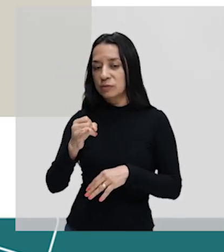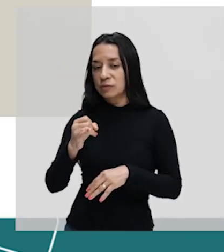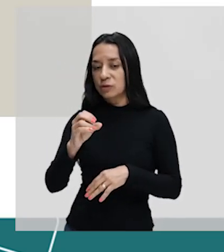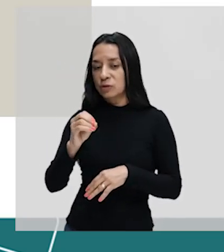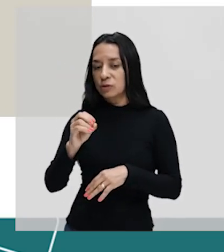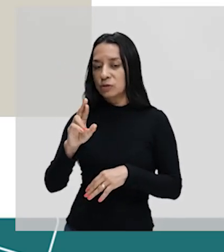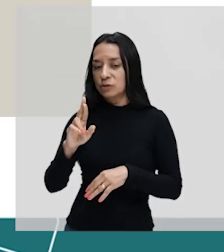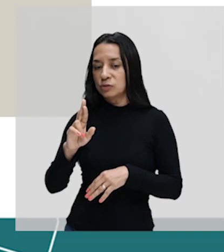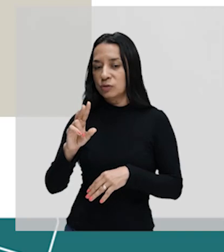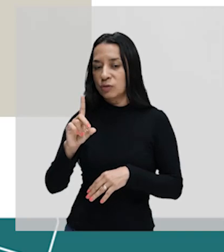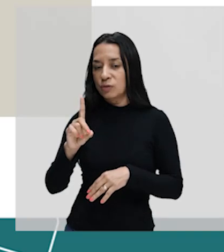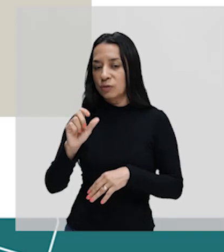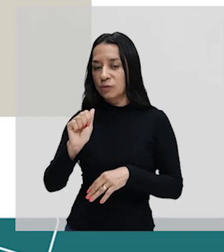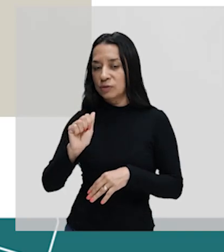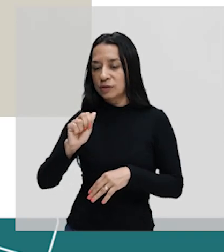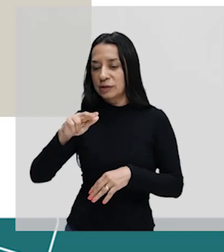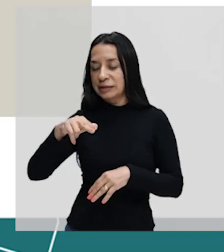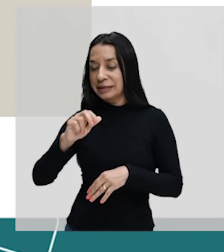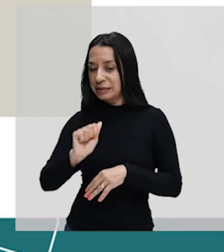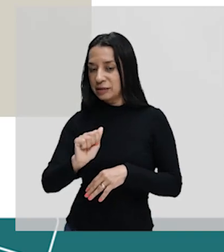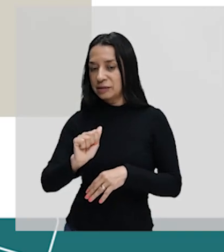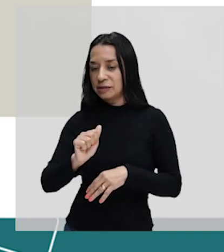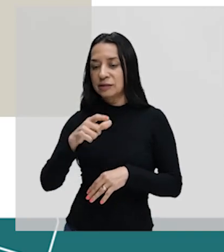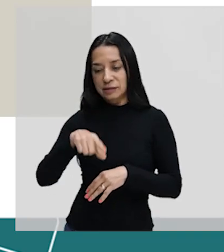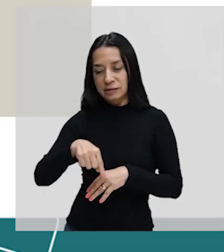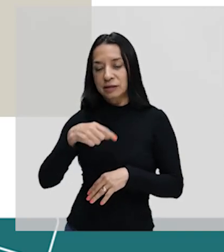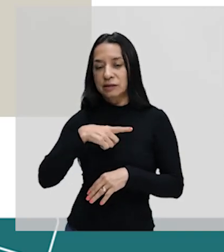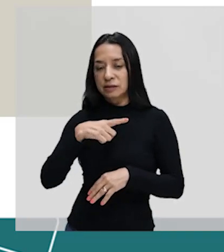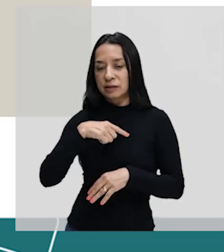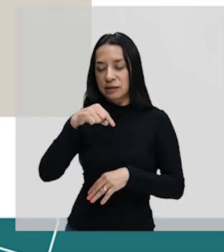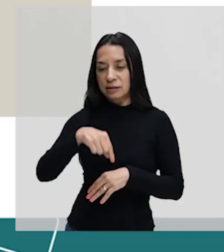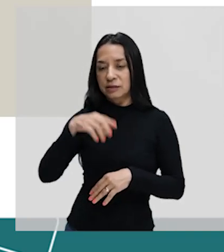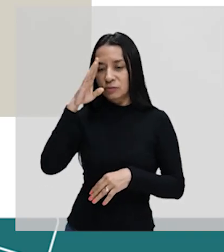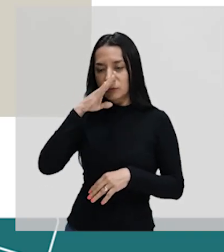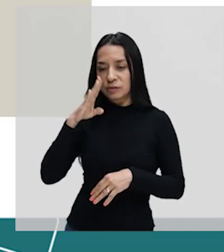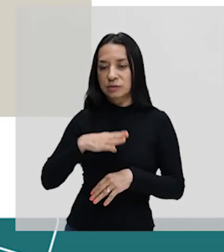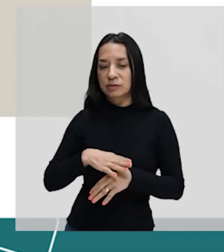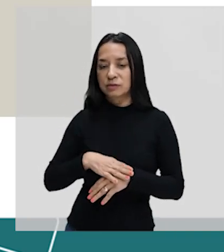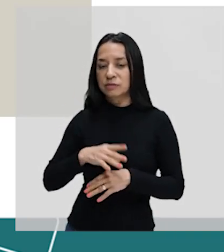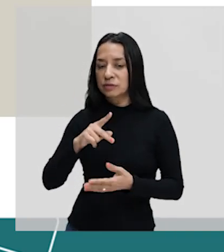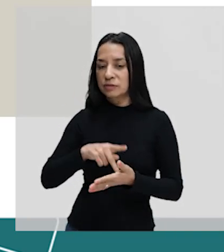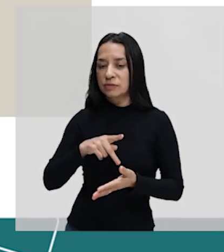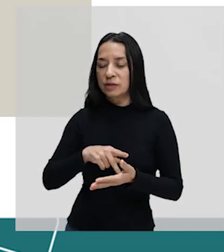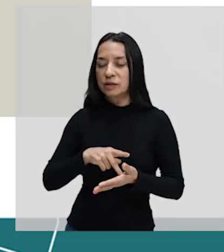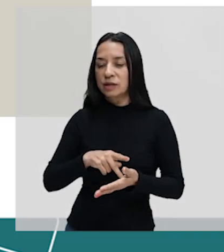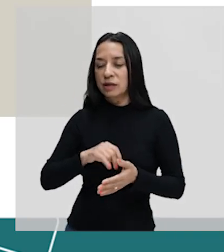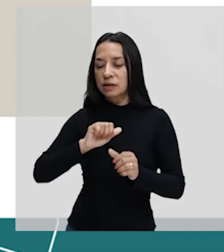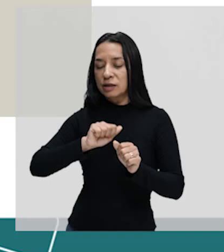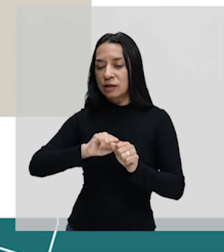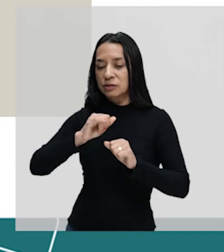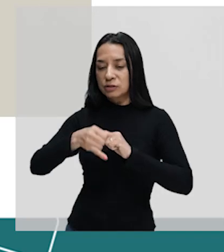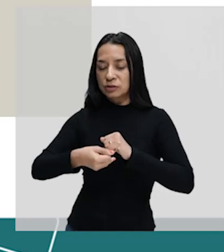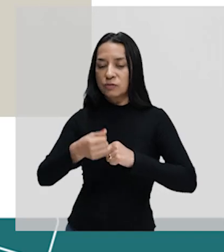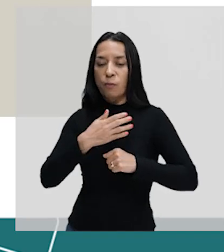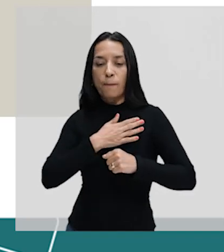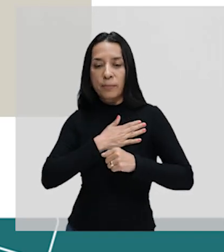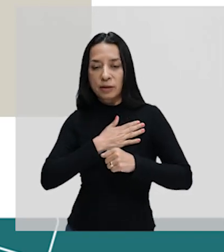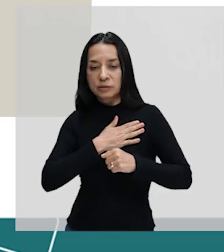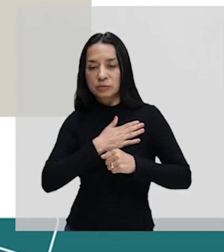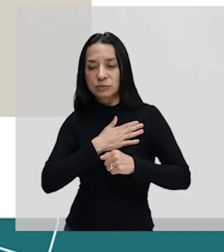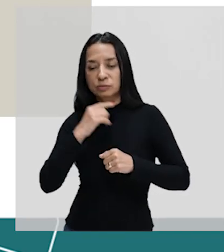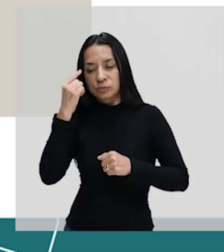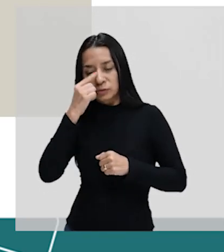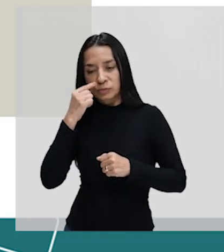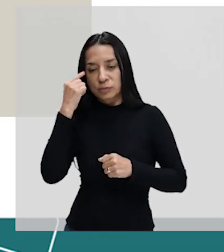Jordano e Jordana. No Brasil, conheço. Então, Jordano e Jordana. Mas eles são, na verdade, adjetivos pátrios na língua espanhola.